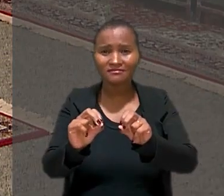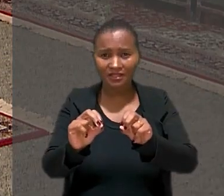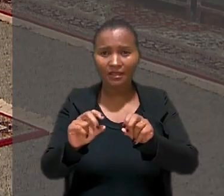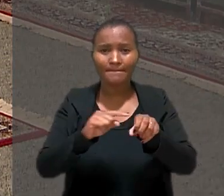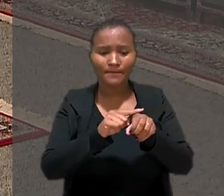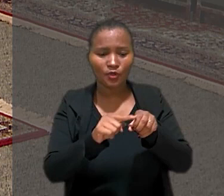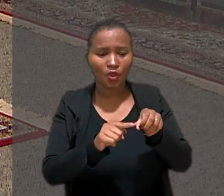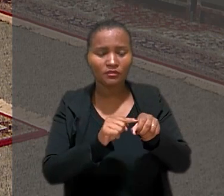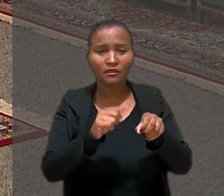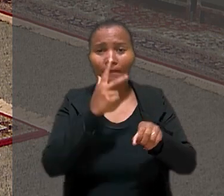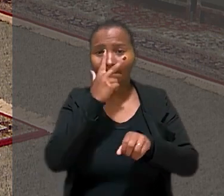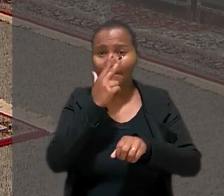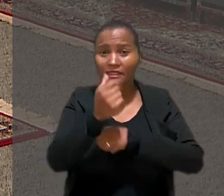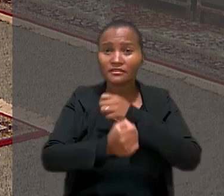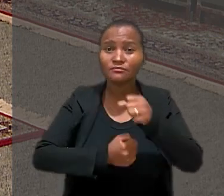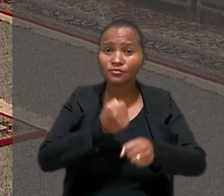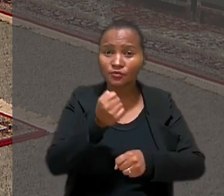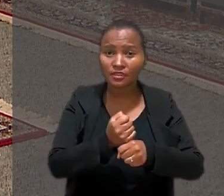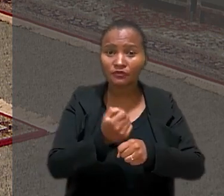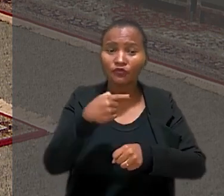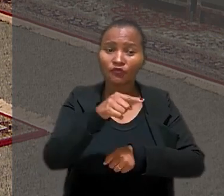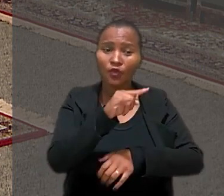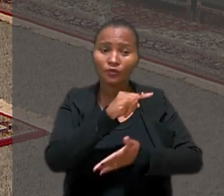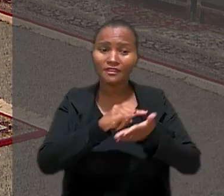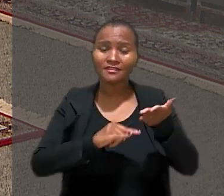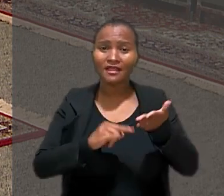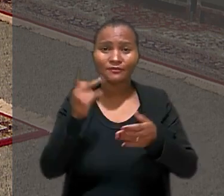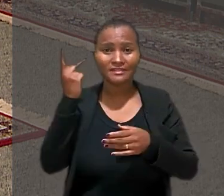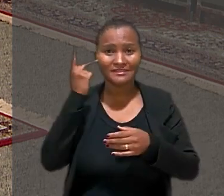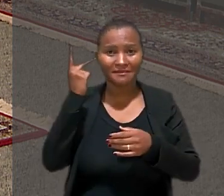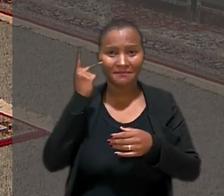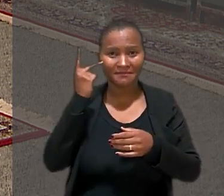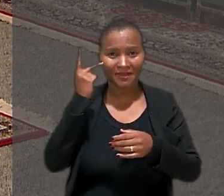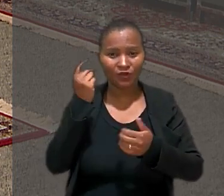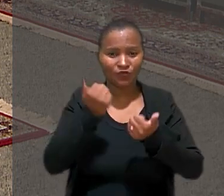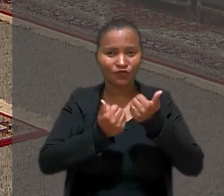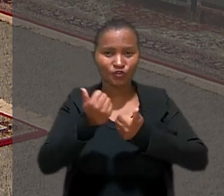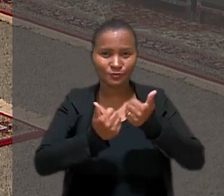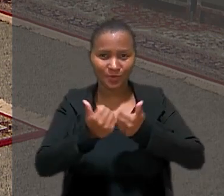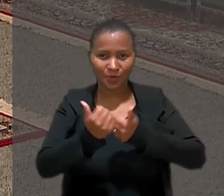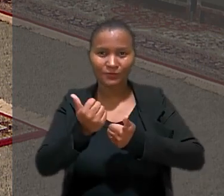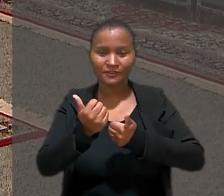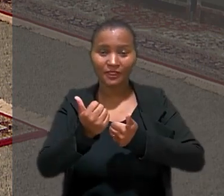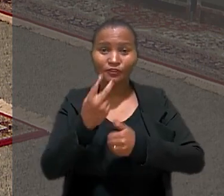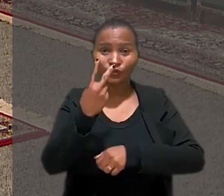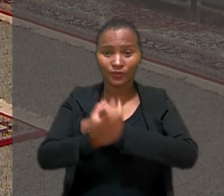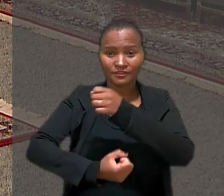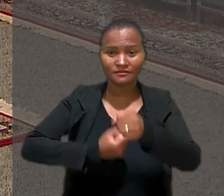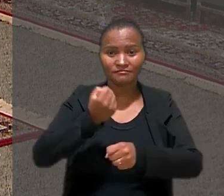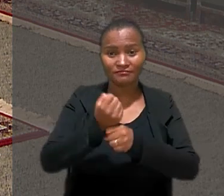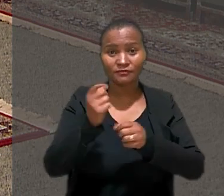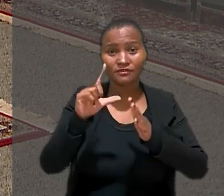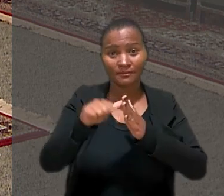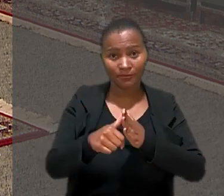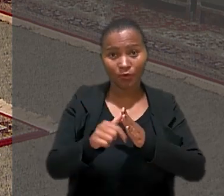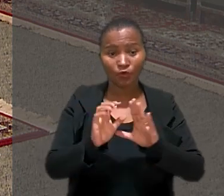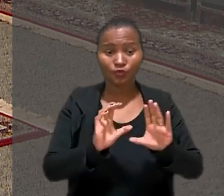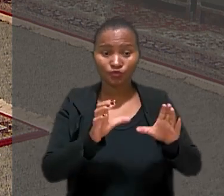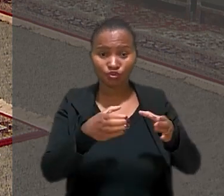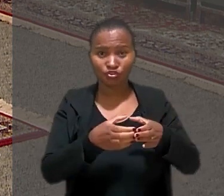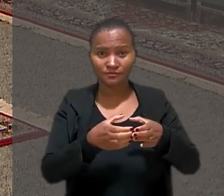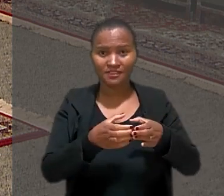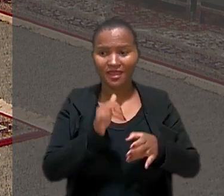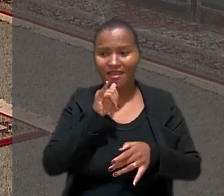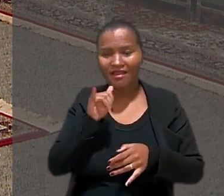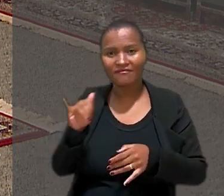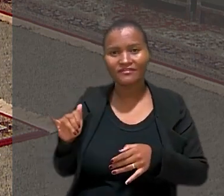câncer de próstata no mesmo ano em que foi contratado pelo São Paulo Futebol Clube. 2 anos depois, o time chegou a